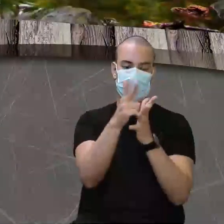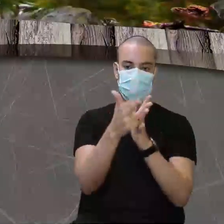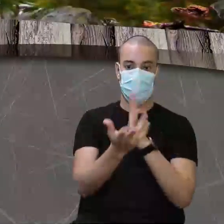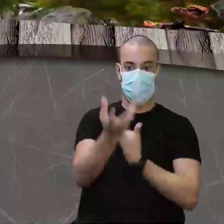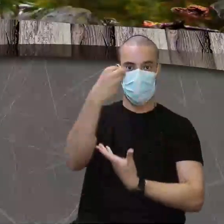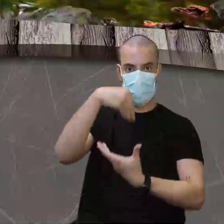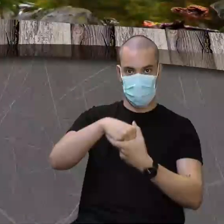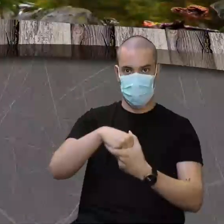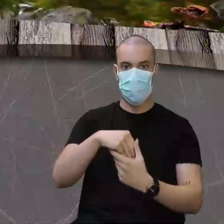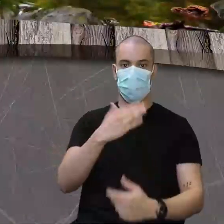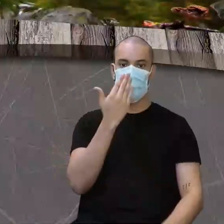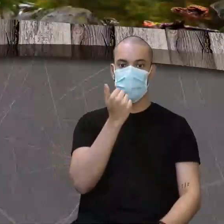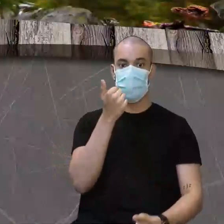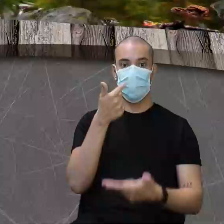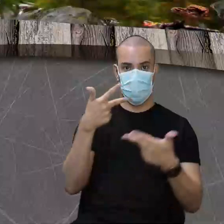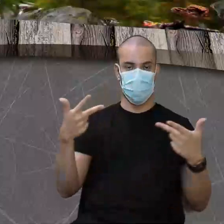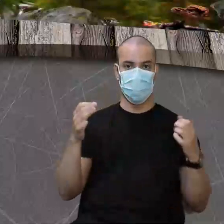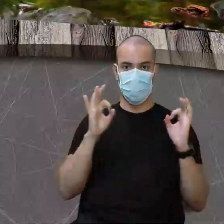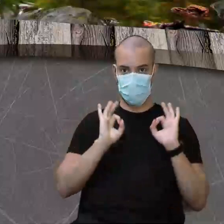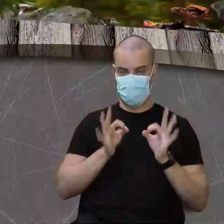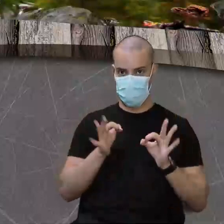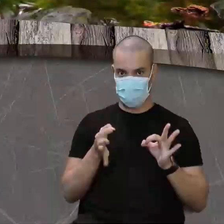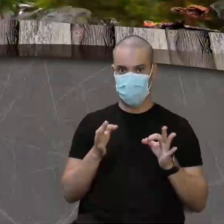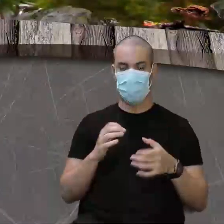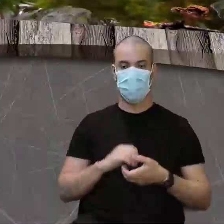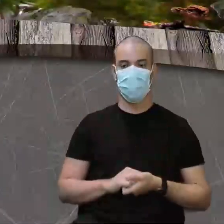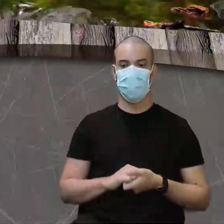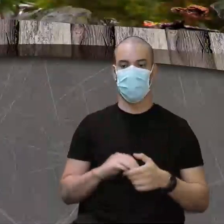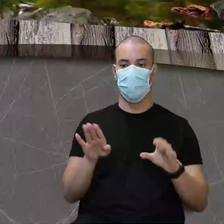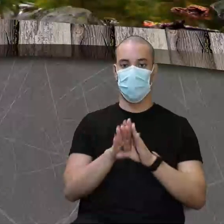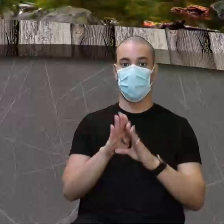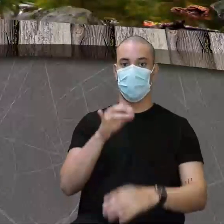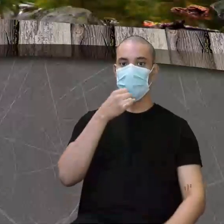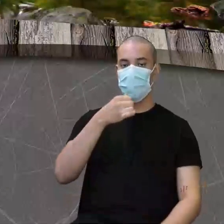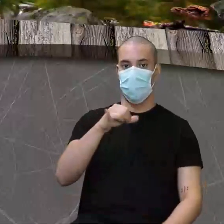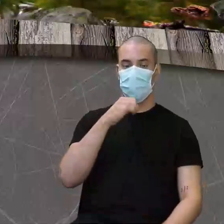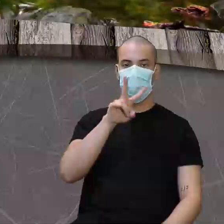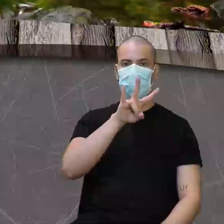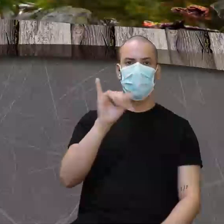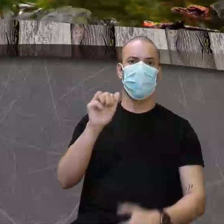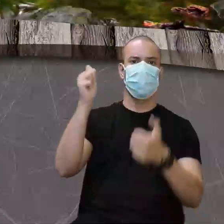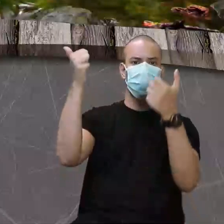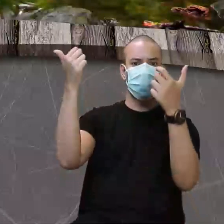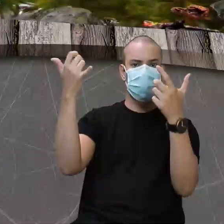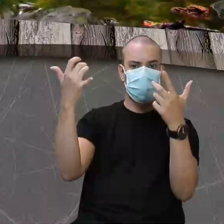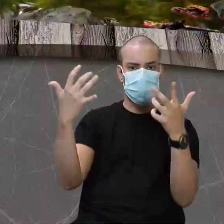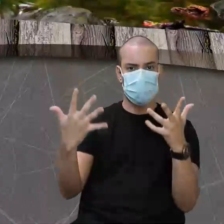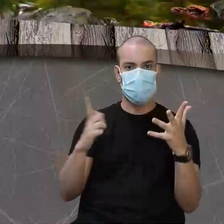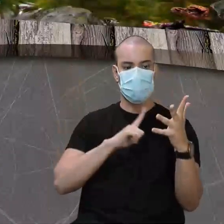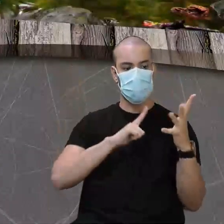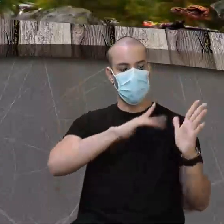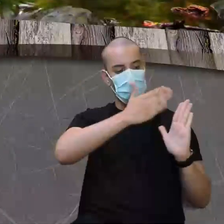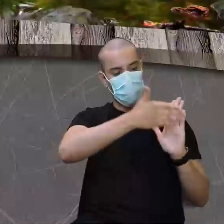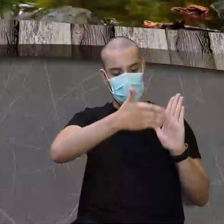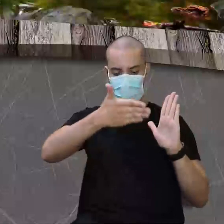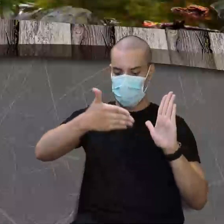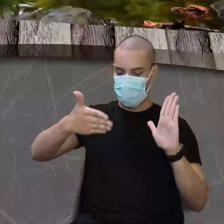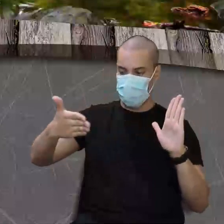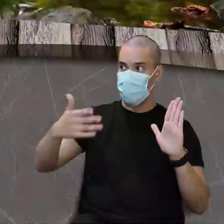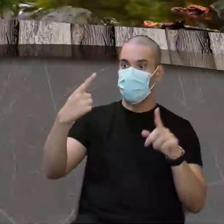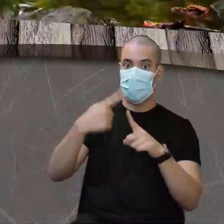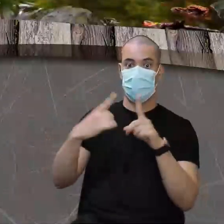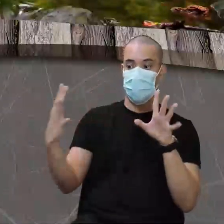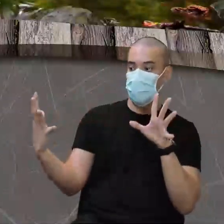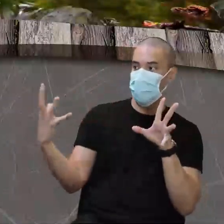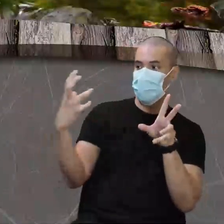cadeias alimentares, certinho? E a energia vai estar passando aí de um nível para o outro, sendo que a